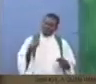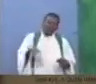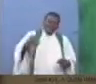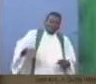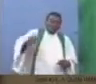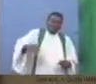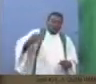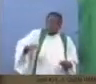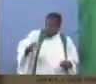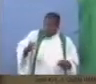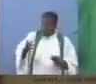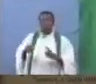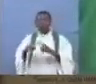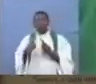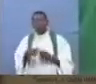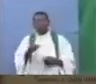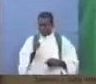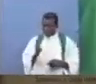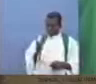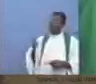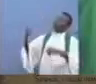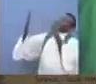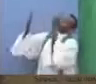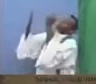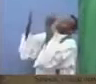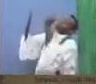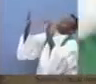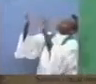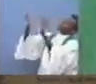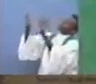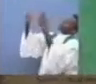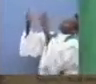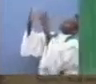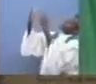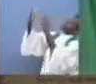a beleza fica. Que coisa fabulosa! A dor passa,